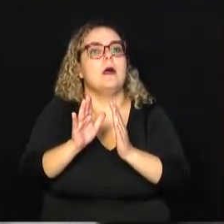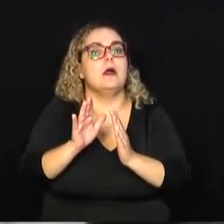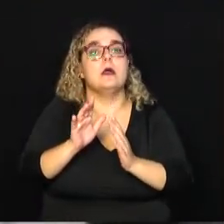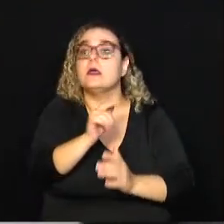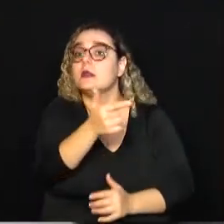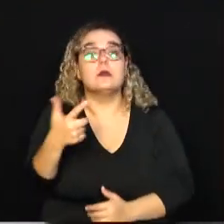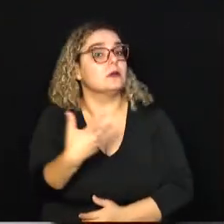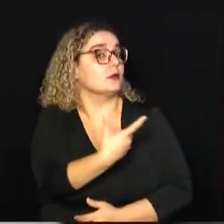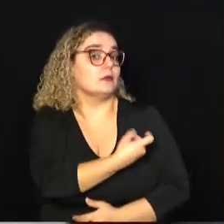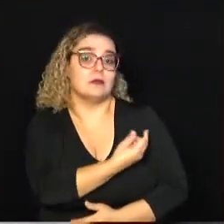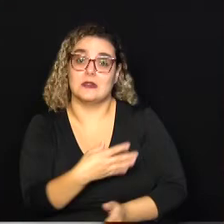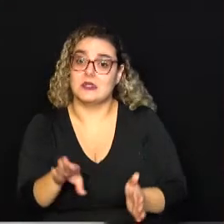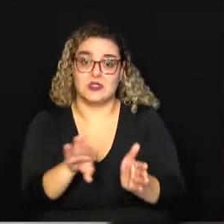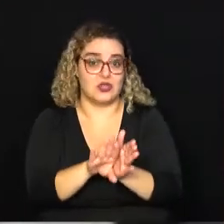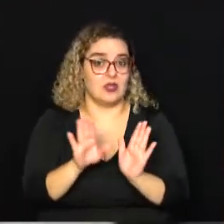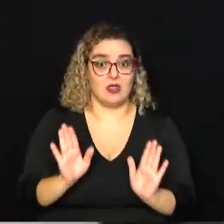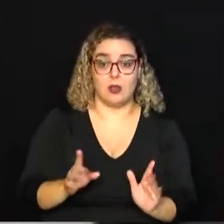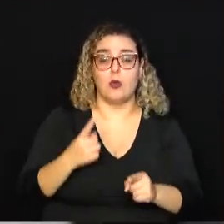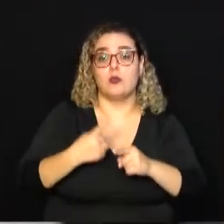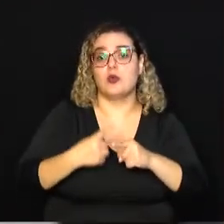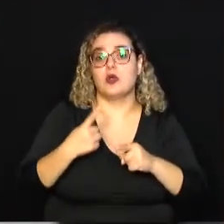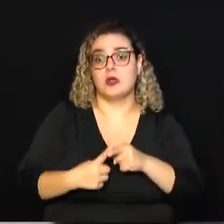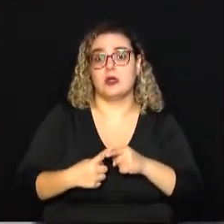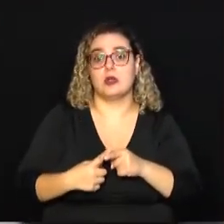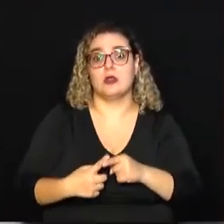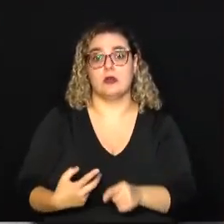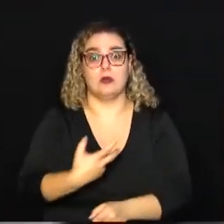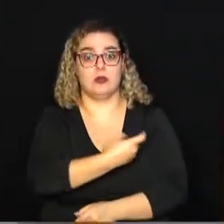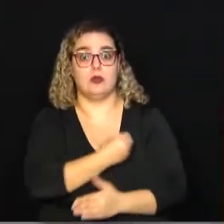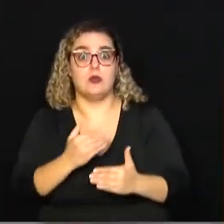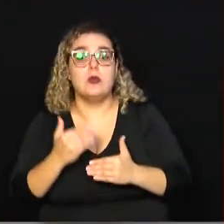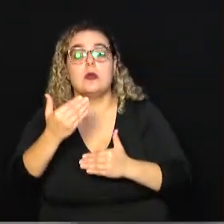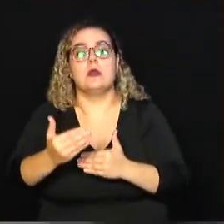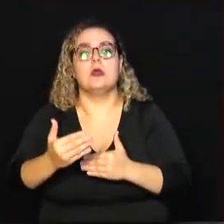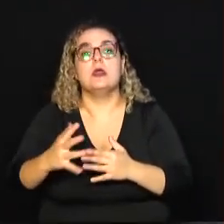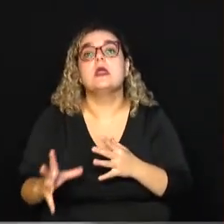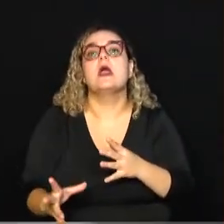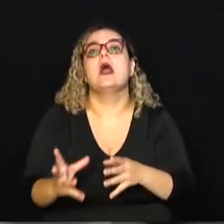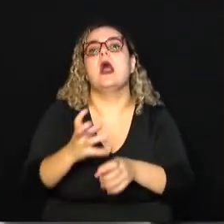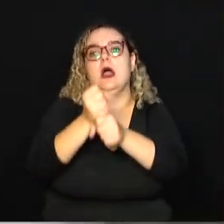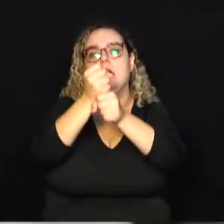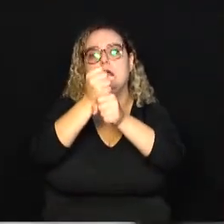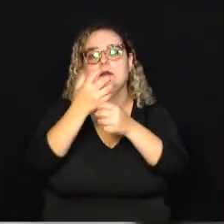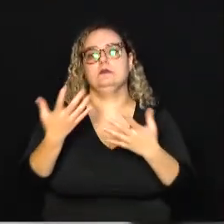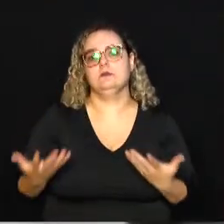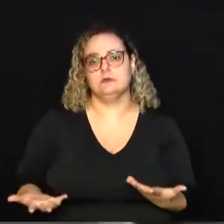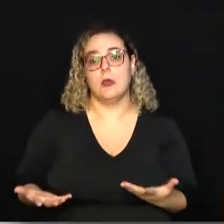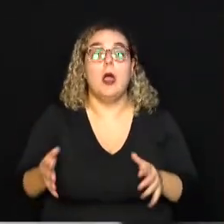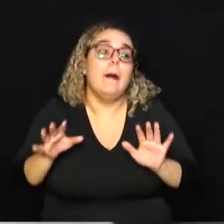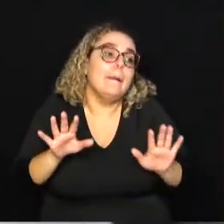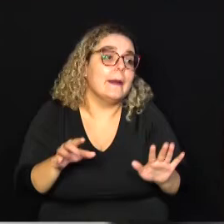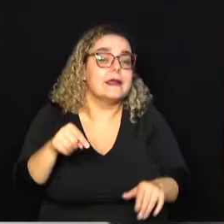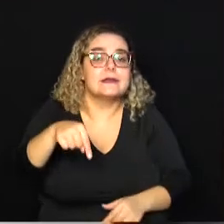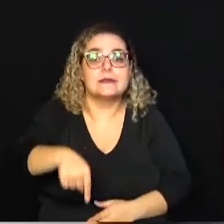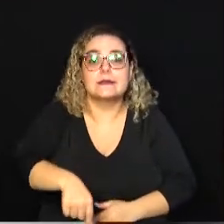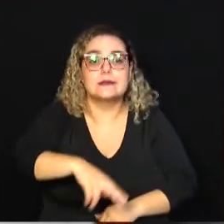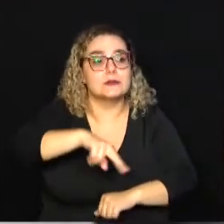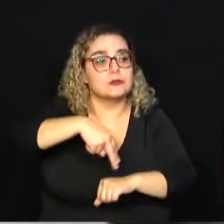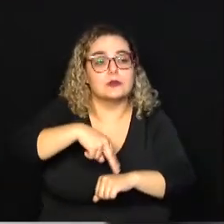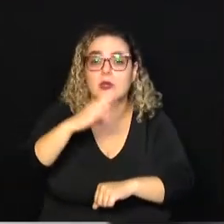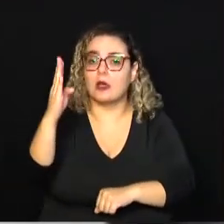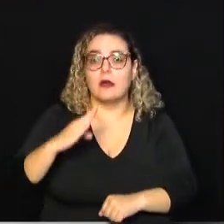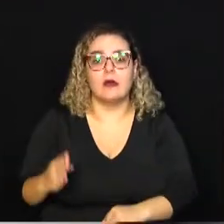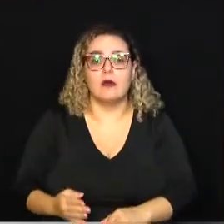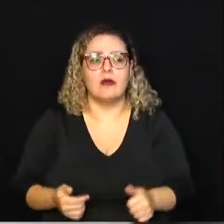vacina ter chegado. Porque o capítulo vacina é um capítulo à parte, que é mais um fiasco nacional, uma crise nacional, que foram